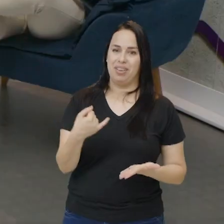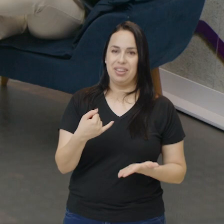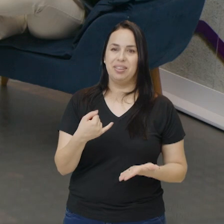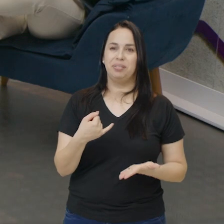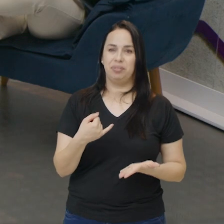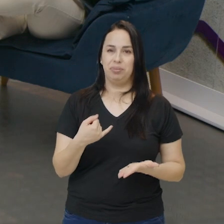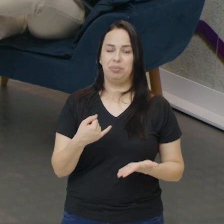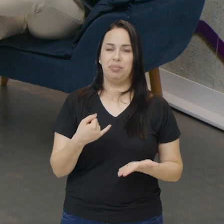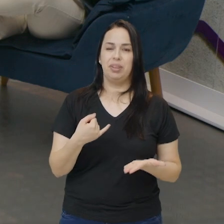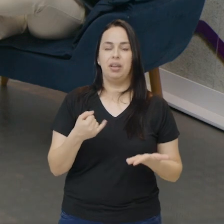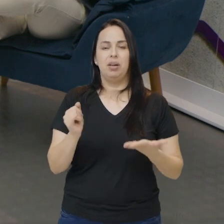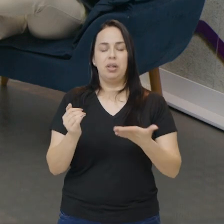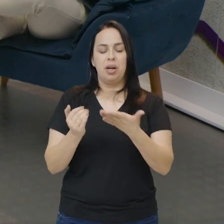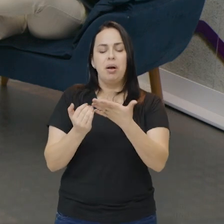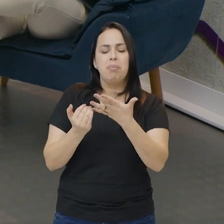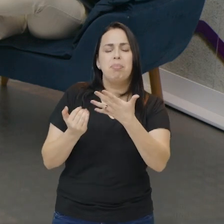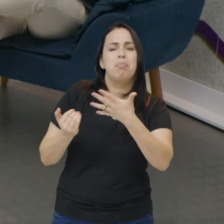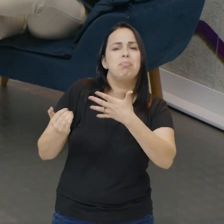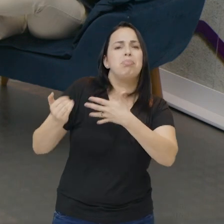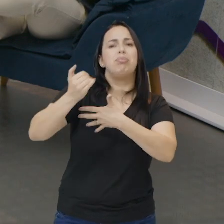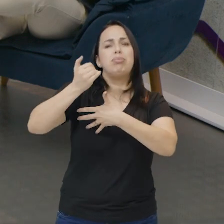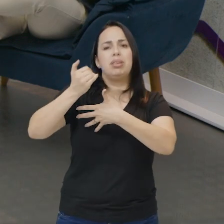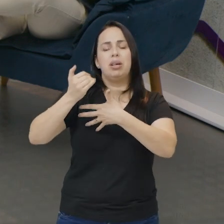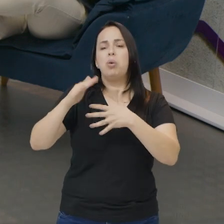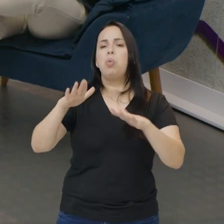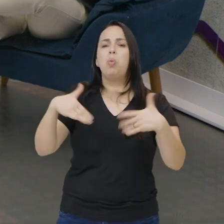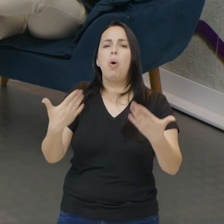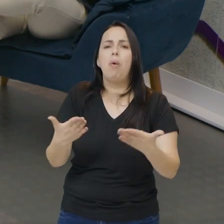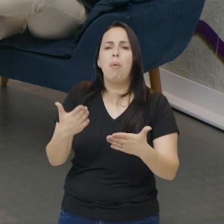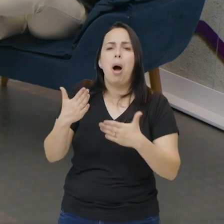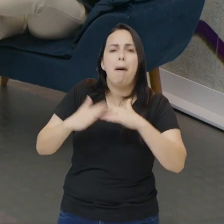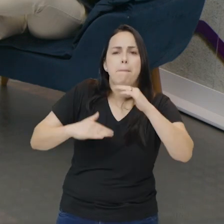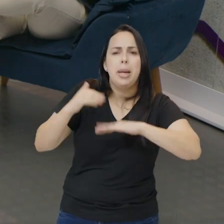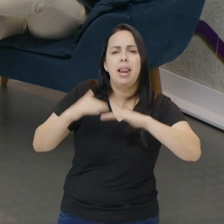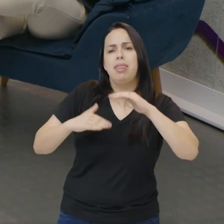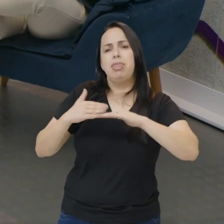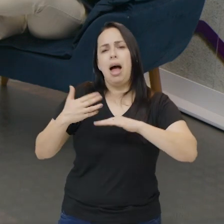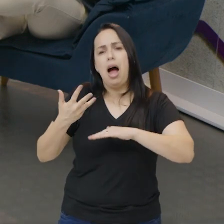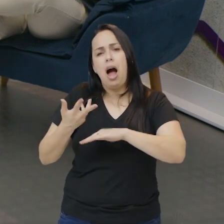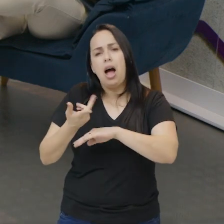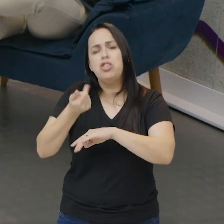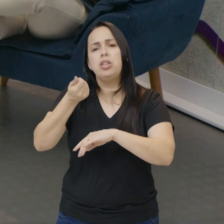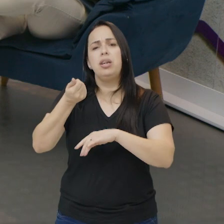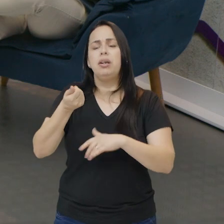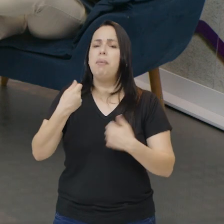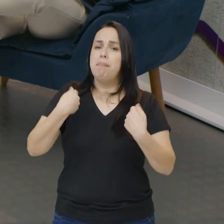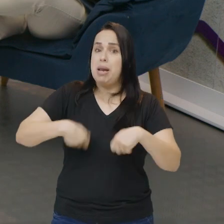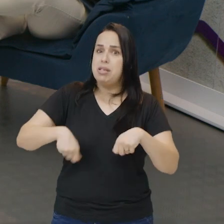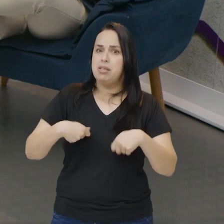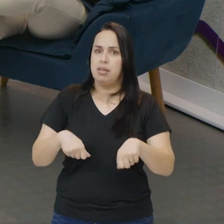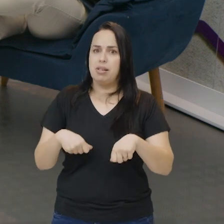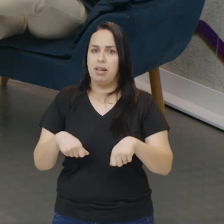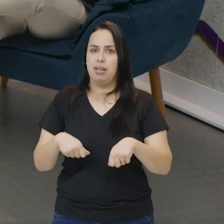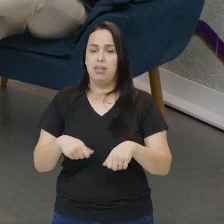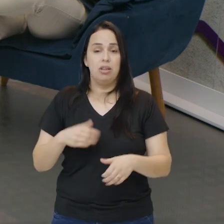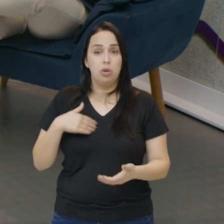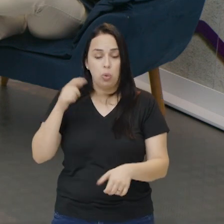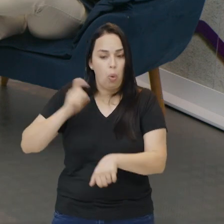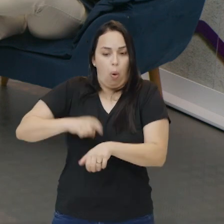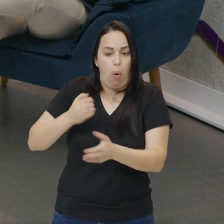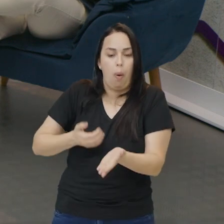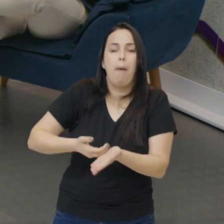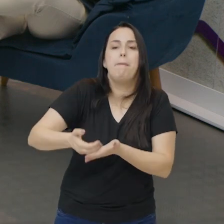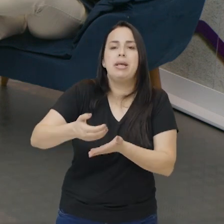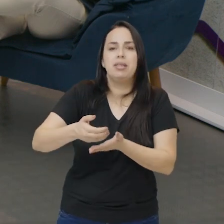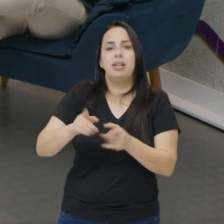esse gancho, né, de subir de nível, quais seriam as habilidades para esse profissional que ele precisaria ter logo